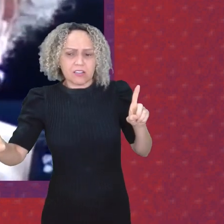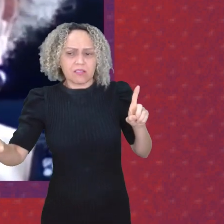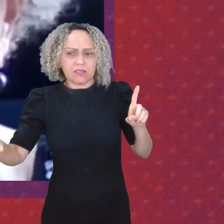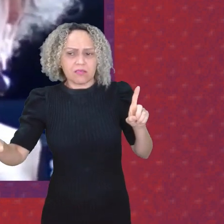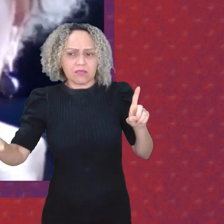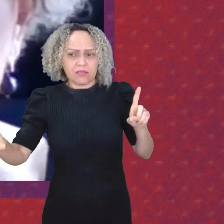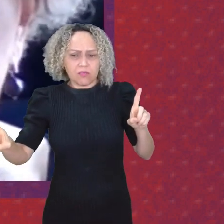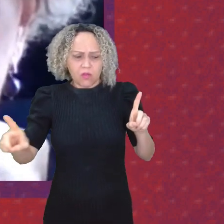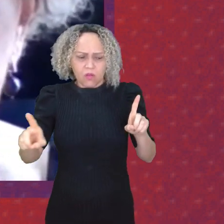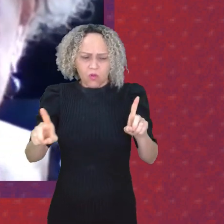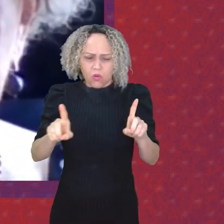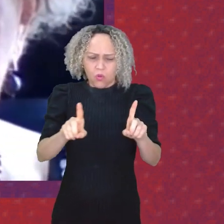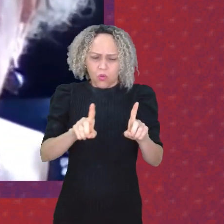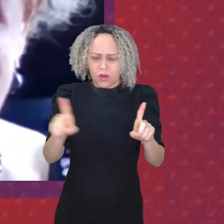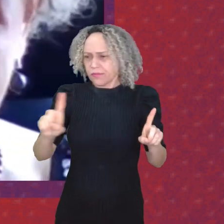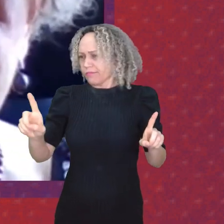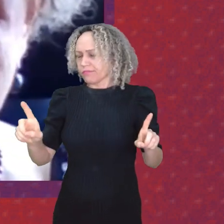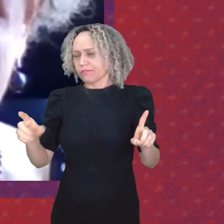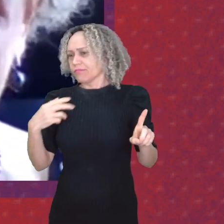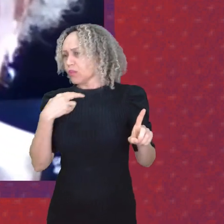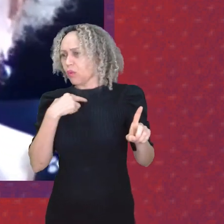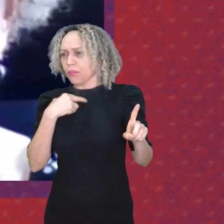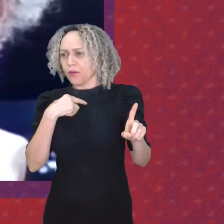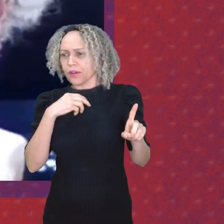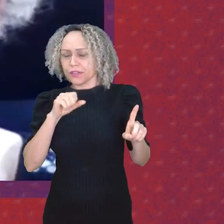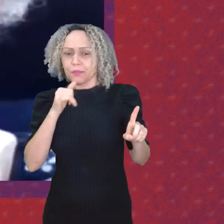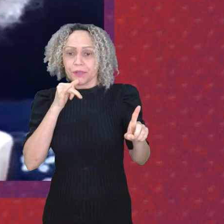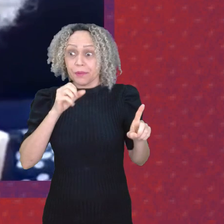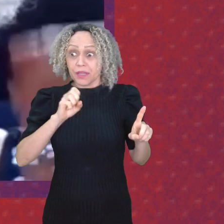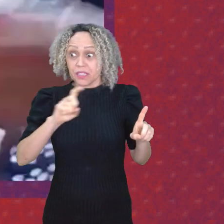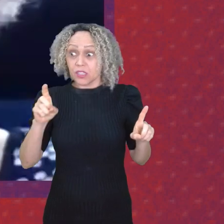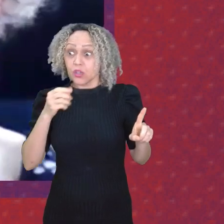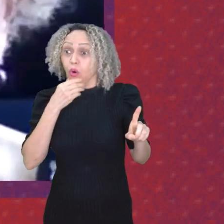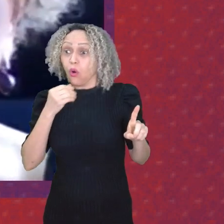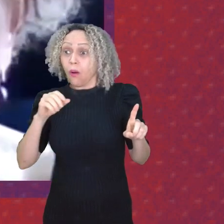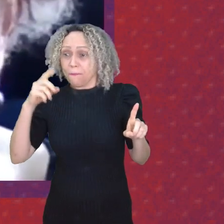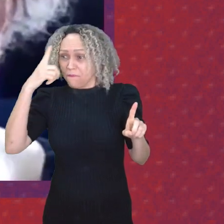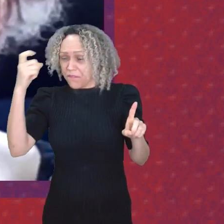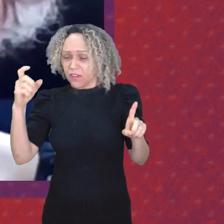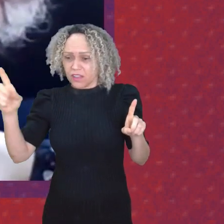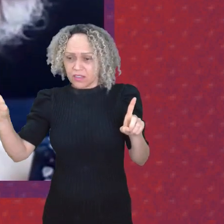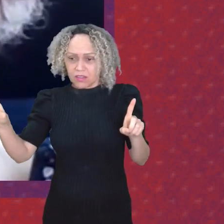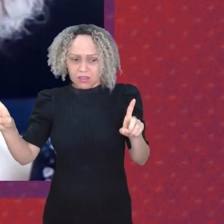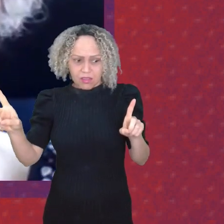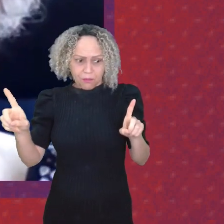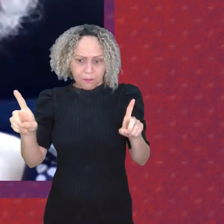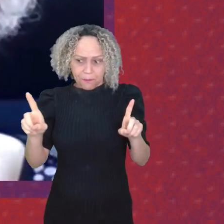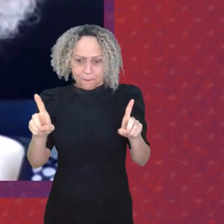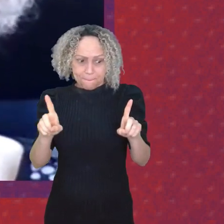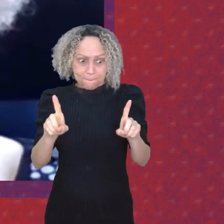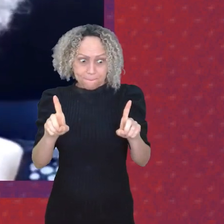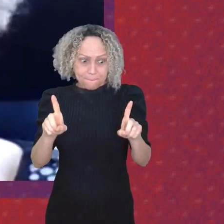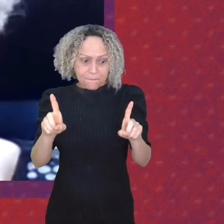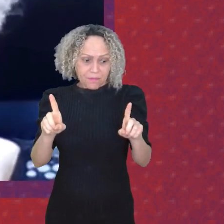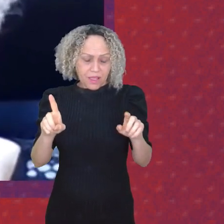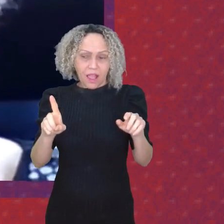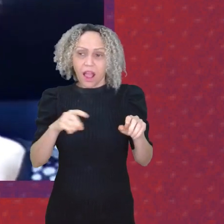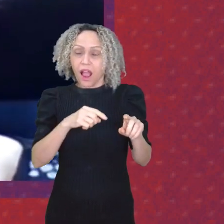se ele se aproximar, ela aciona o botão do pânico e tudo mais. E aí ela